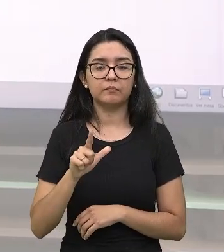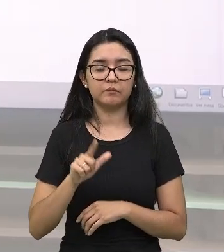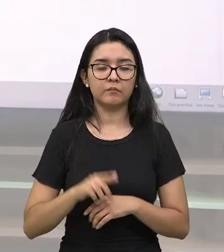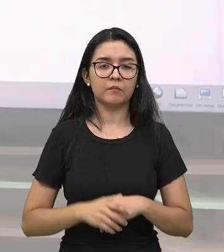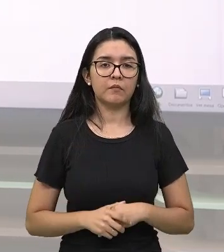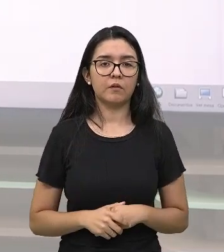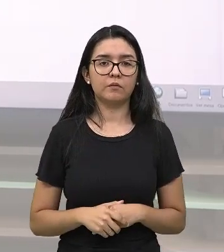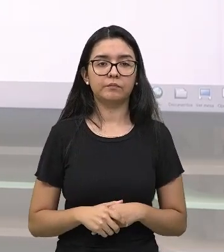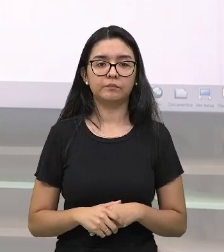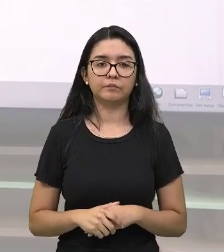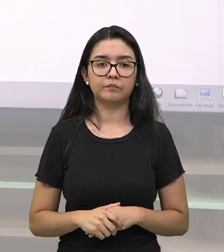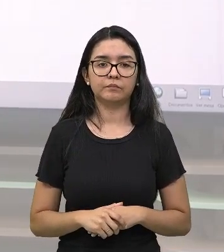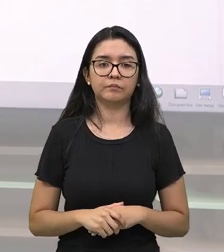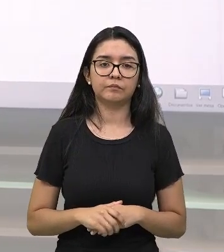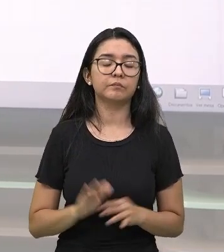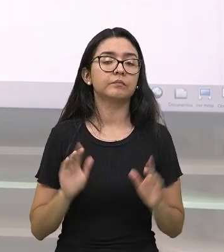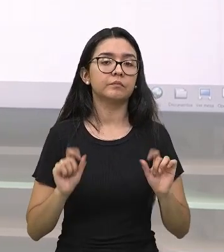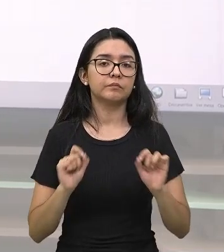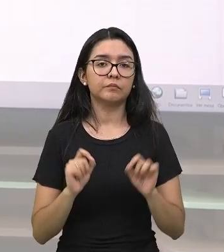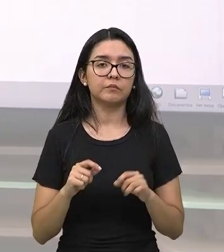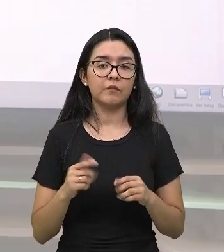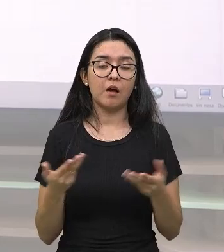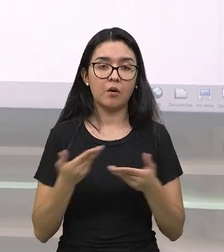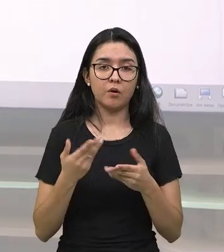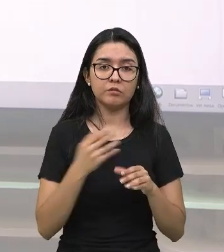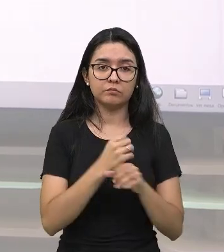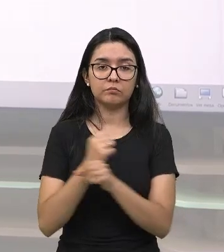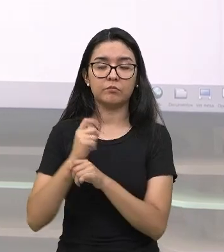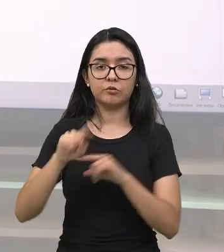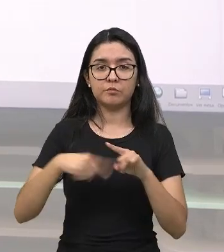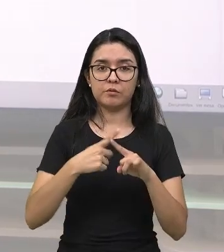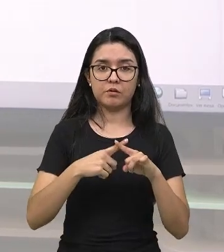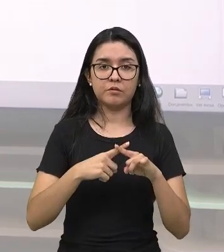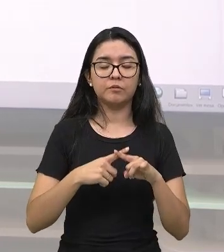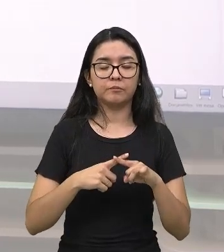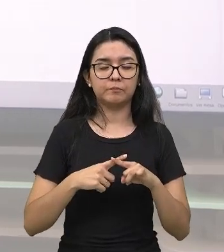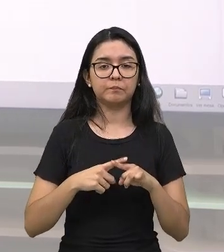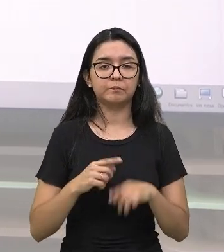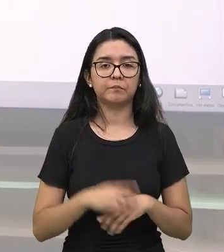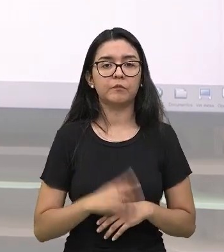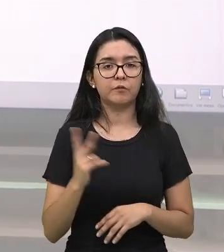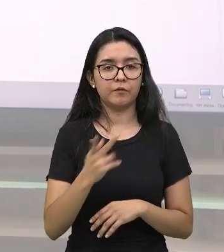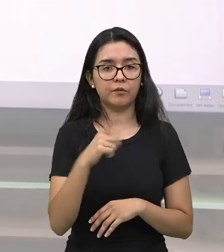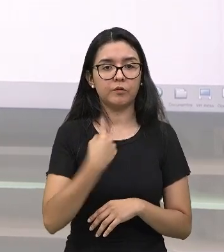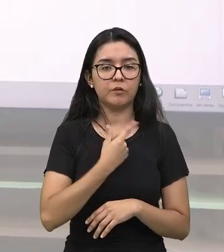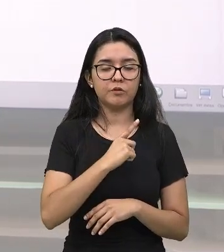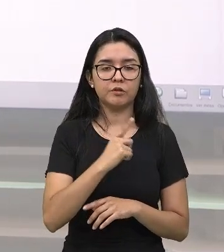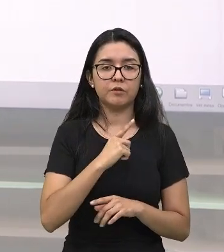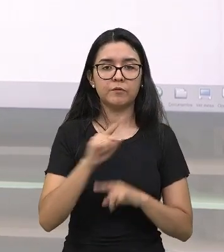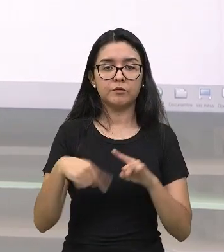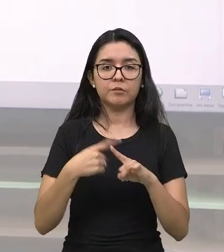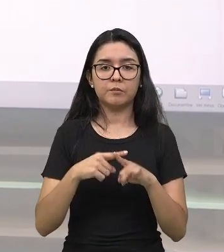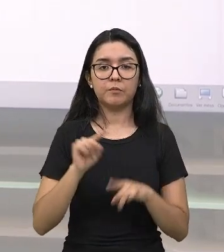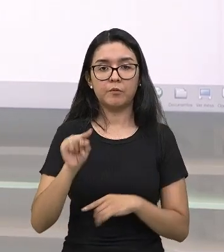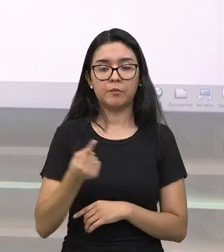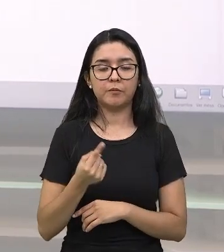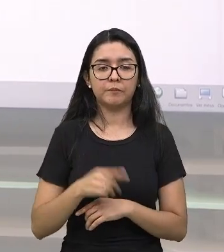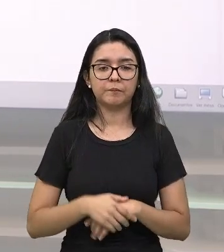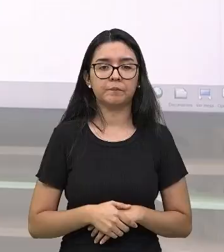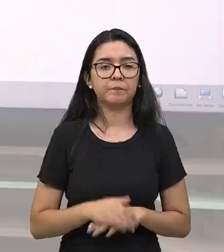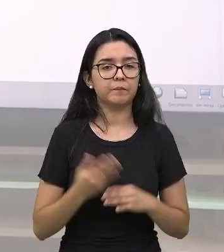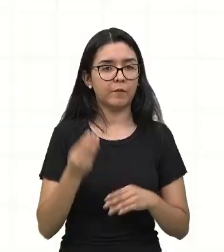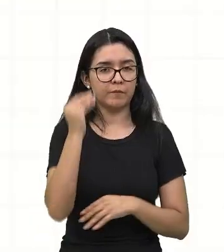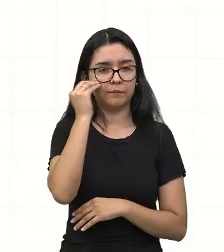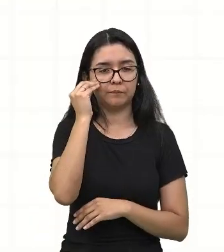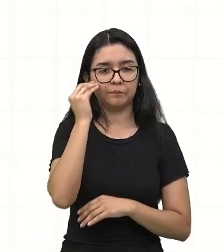litros. Então, é só a gente fazer uma multiplicação do valor que nós temos multiplicado por 1000. Vai ficar da seguinte